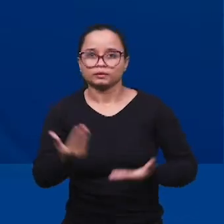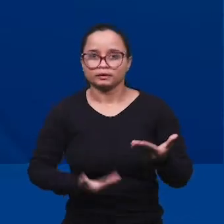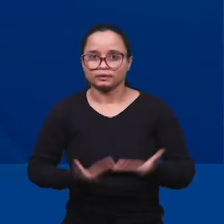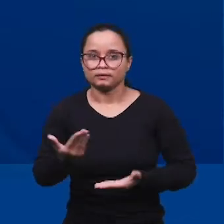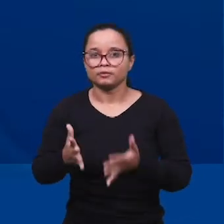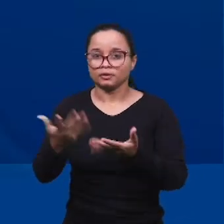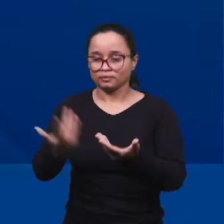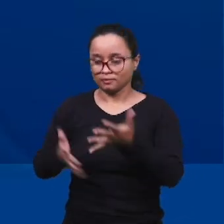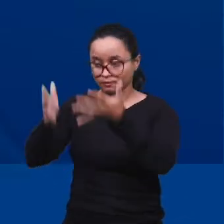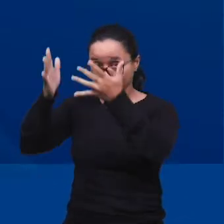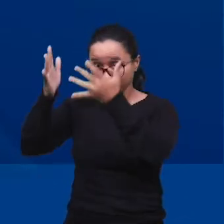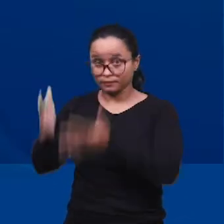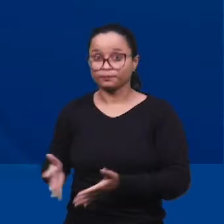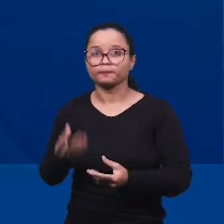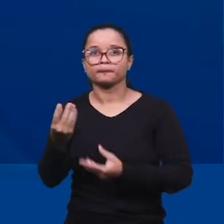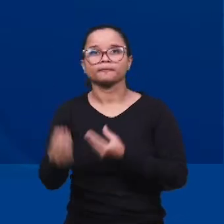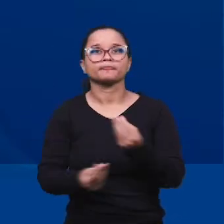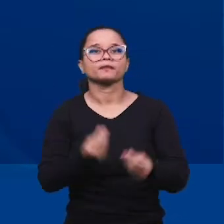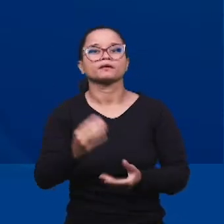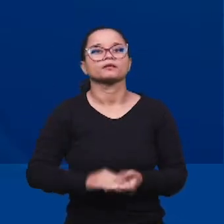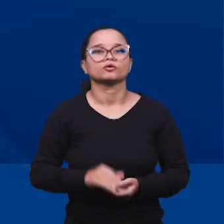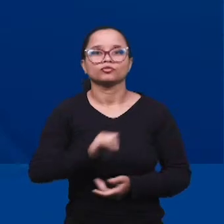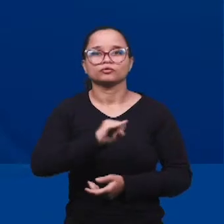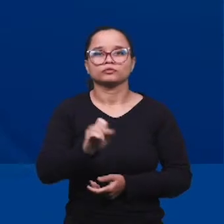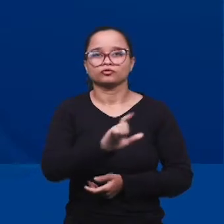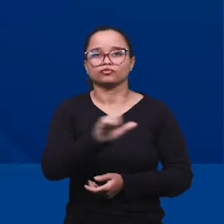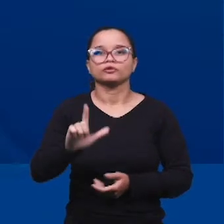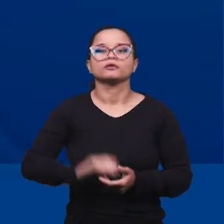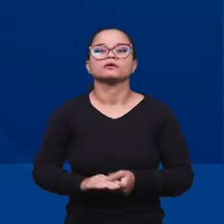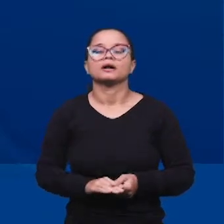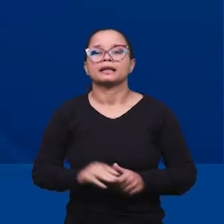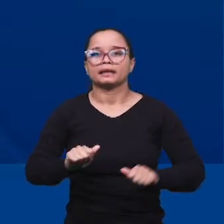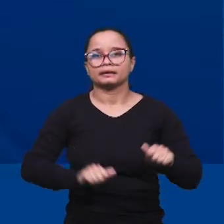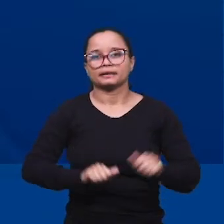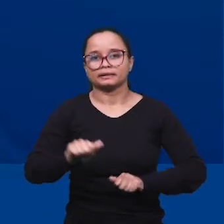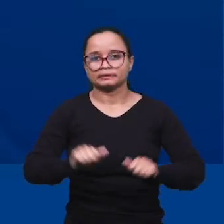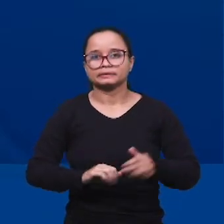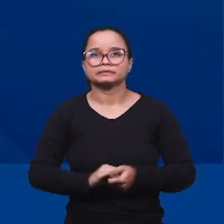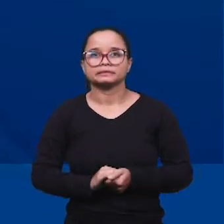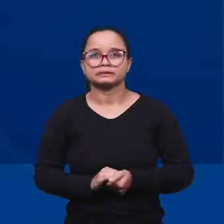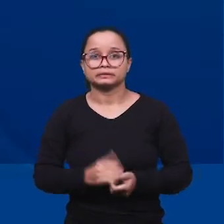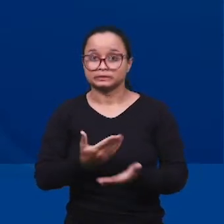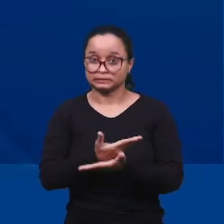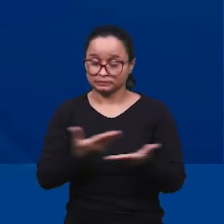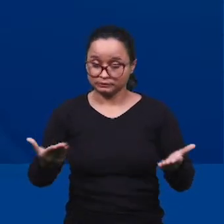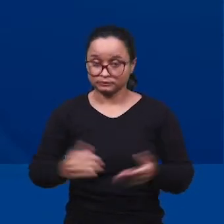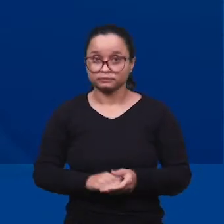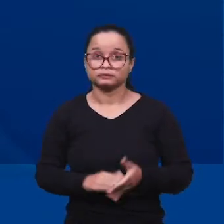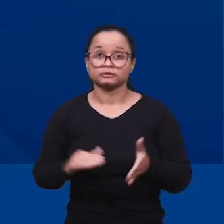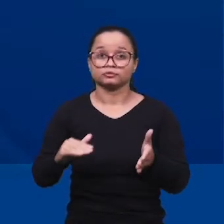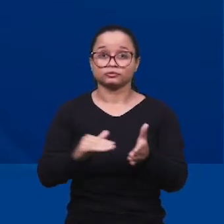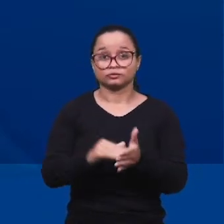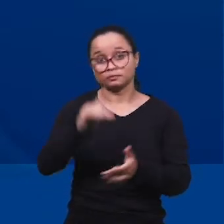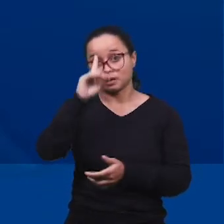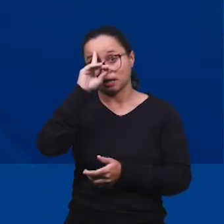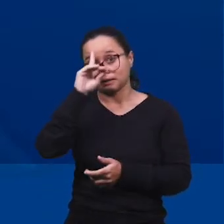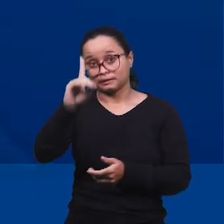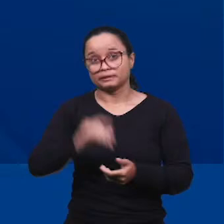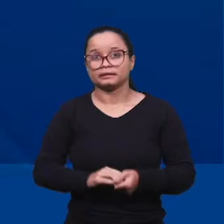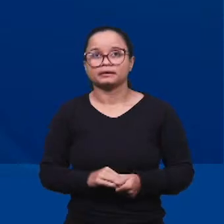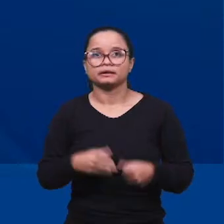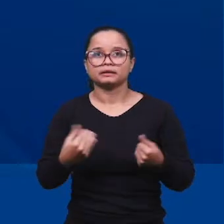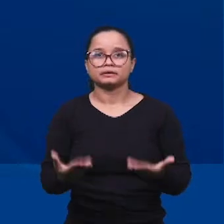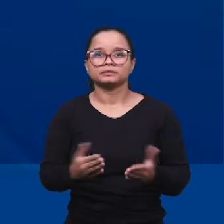igreja fiel, como profetizado em Joel e em Atos dos Apóstolos, e isso se dará nos últimos dias. O